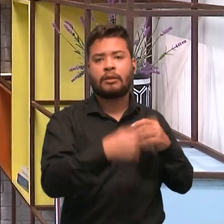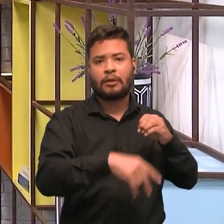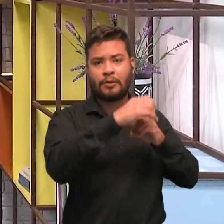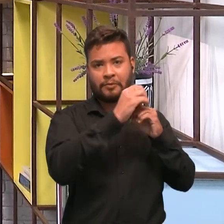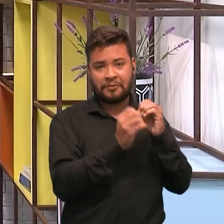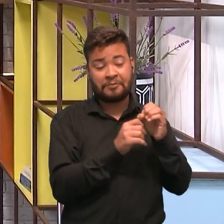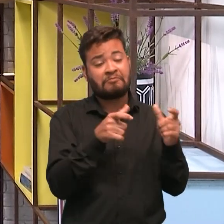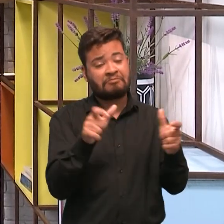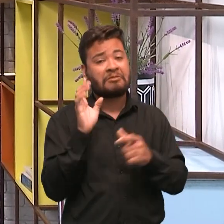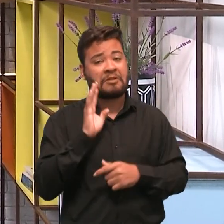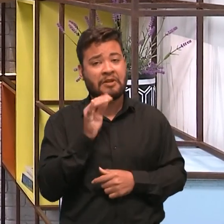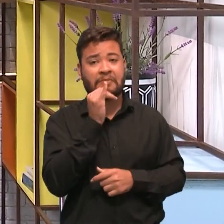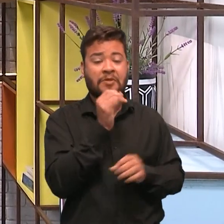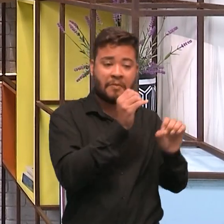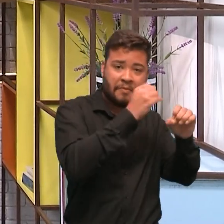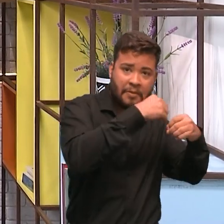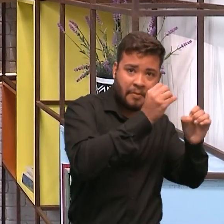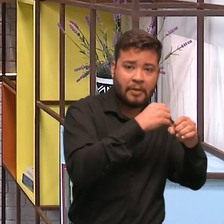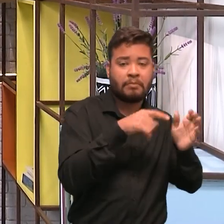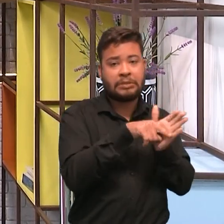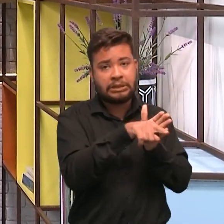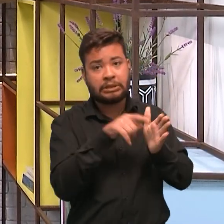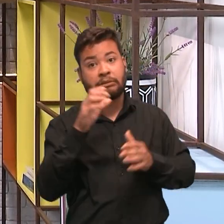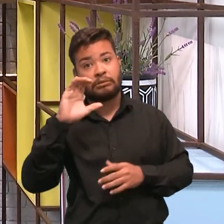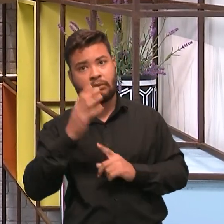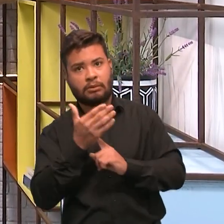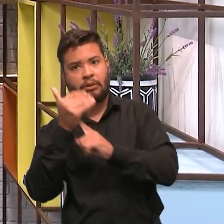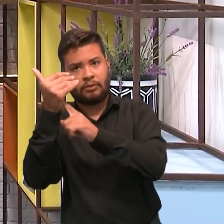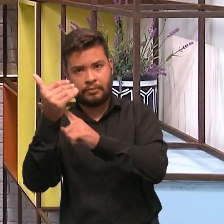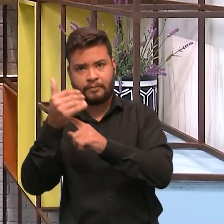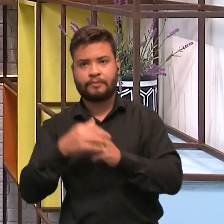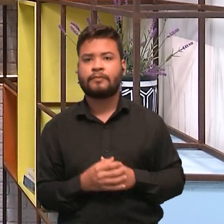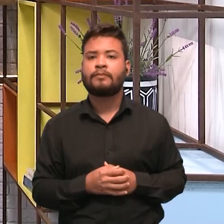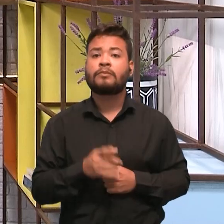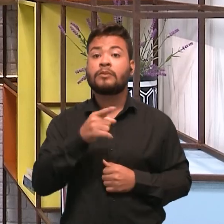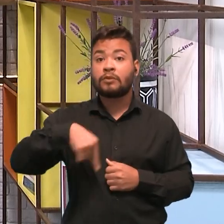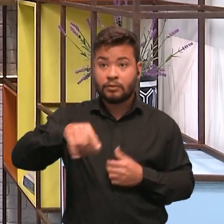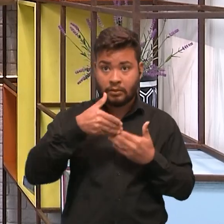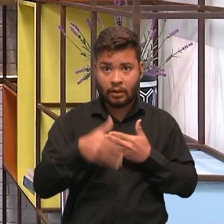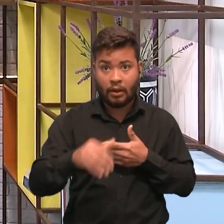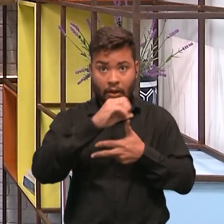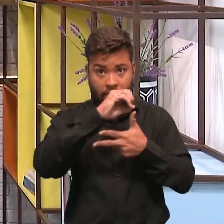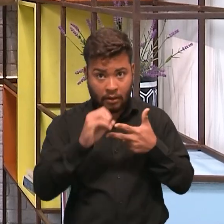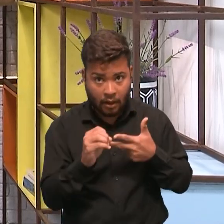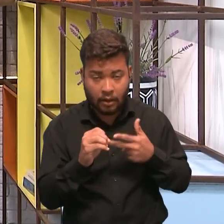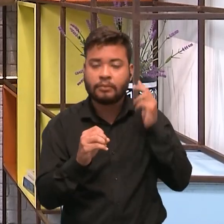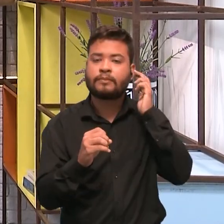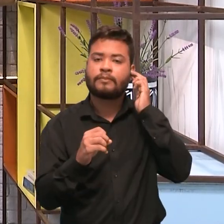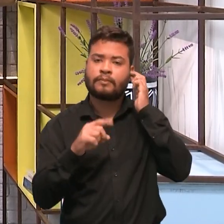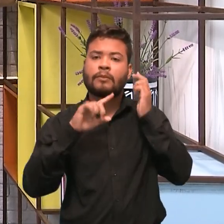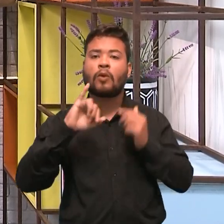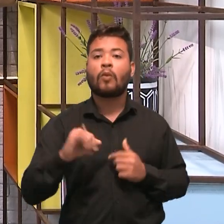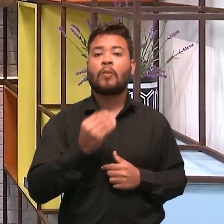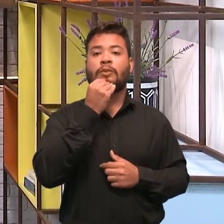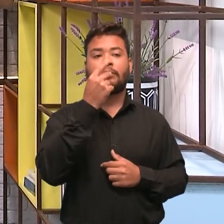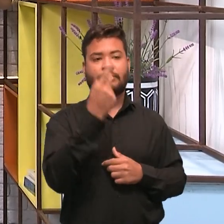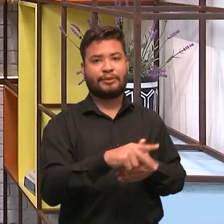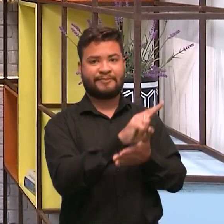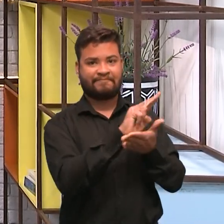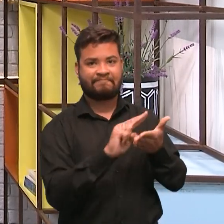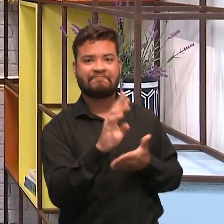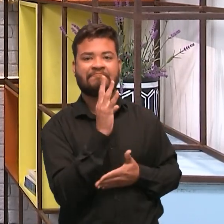para a musealização, para uma comunicação musealizada, ela teve. E aí a gente verifica uma série de coisas interessantes,